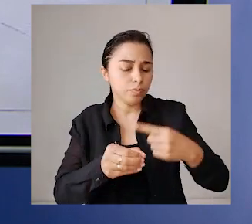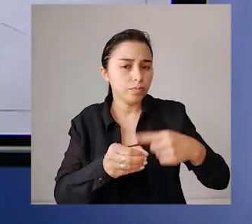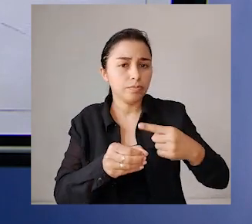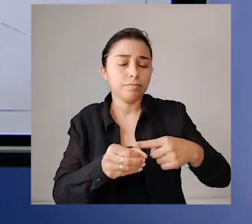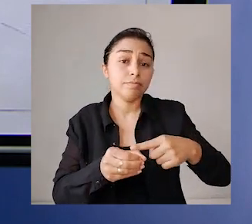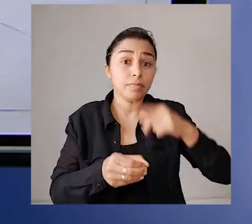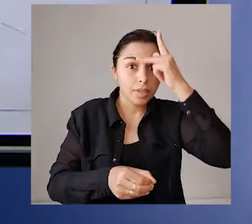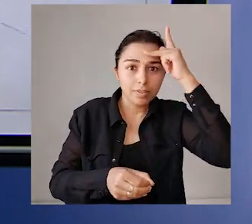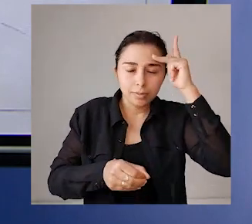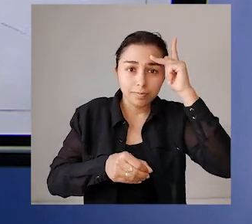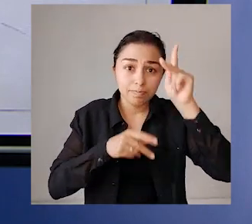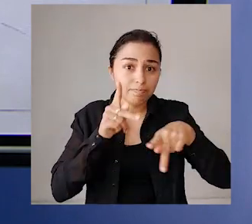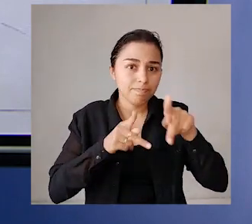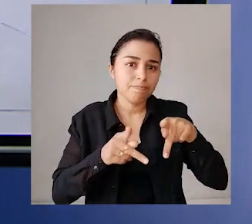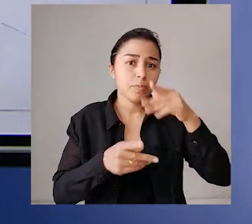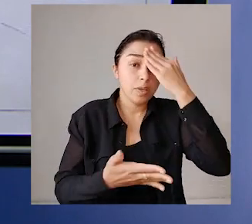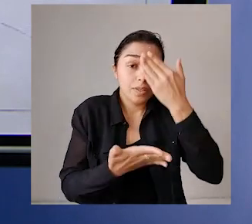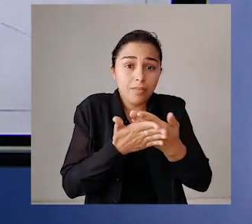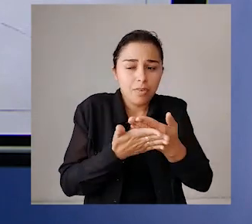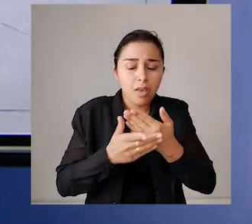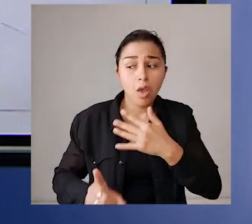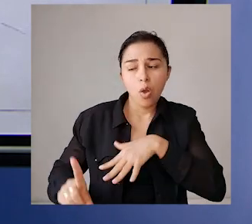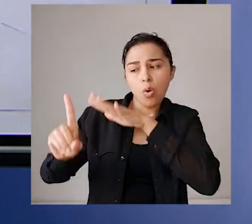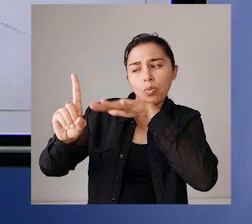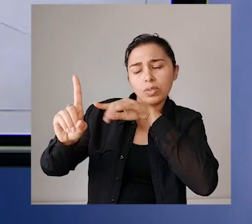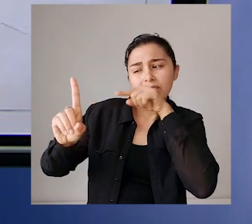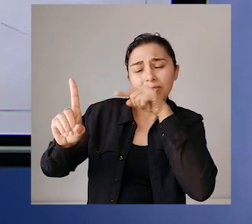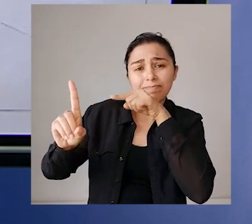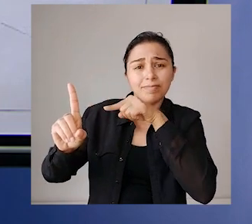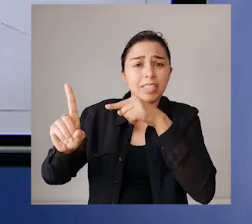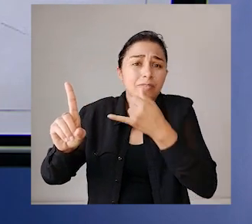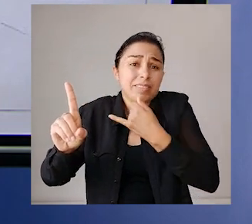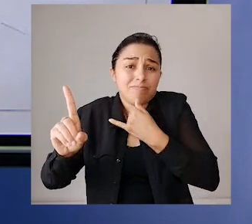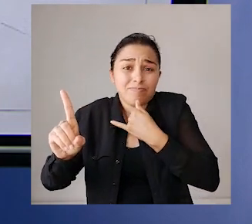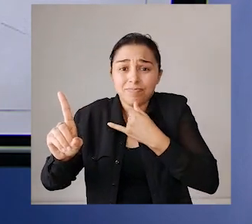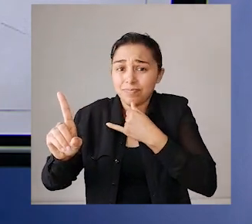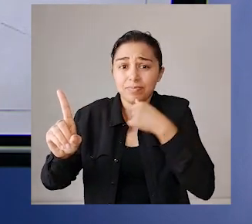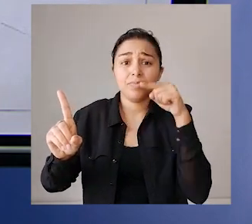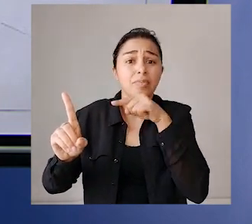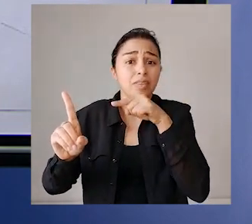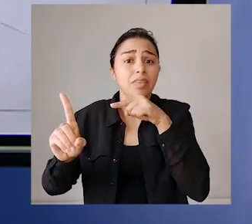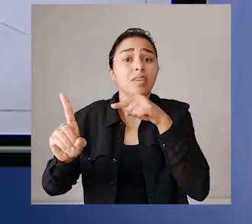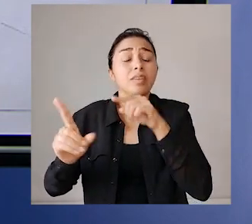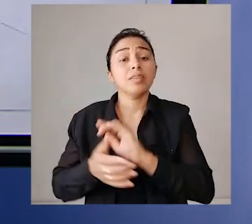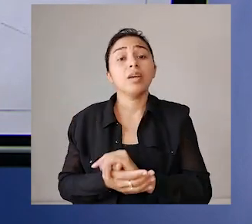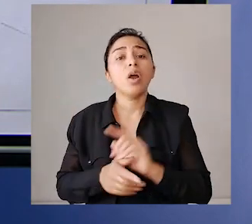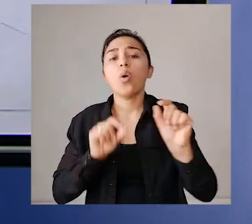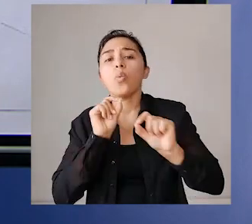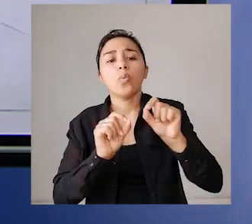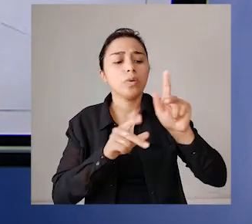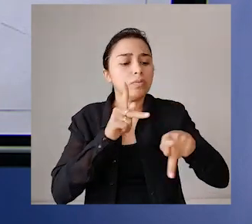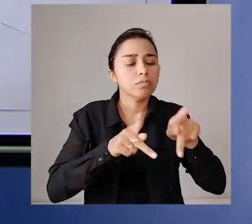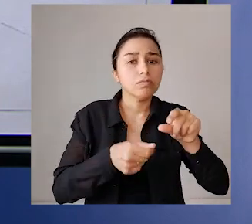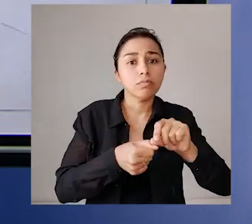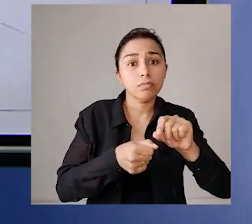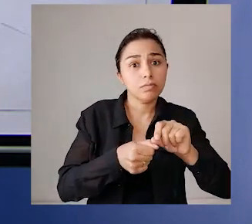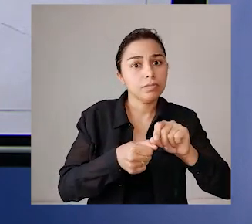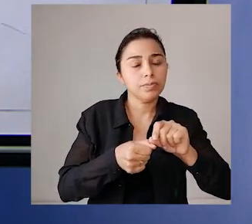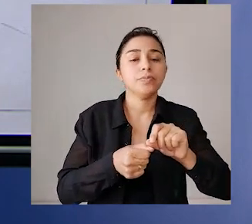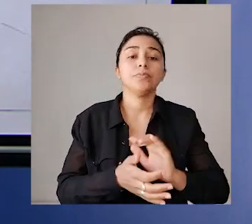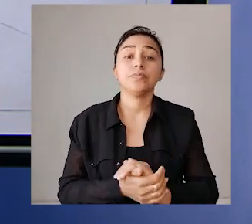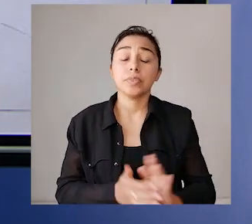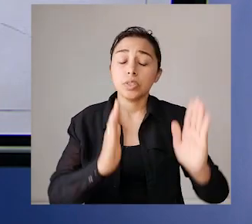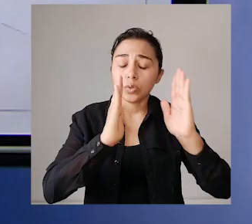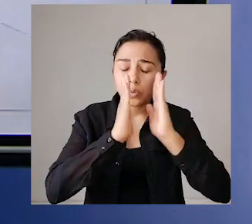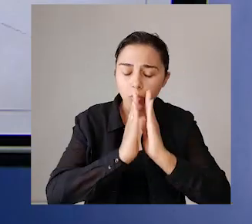quê? Que era porque o humor do Deus tinha mudado, que o Deus não estava feliz. E o que eles faziam? Eles